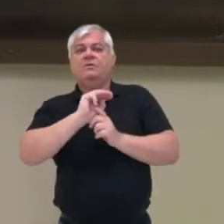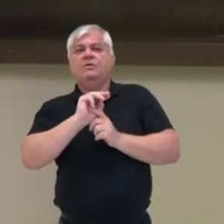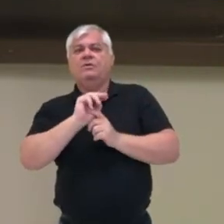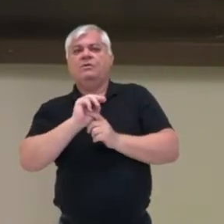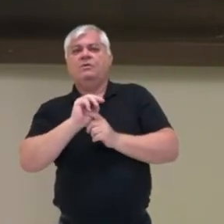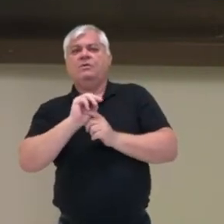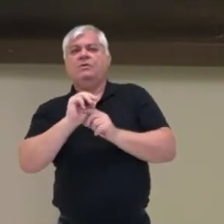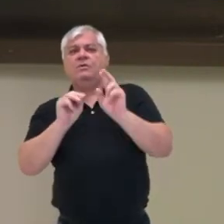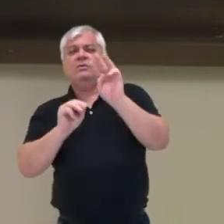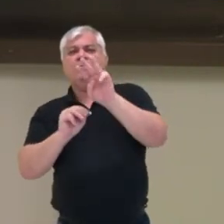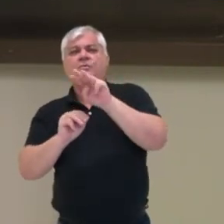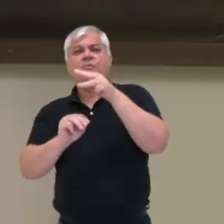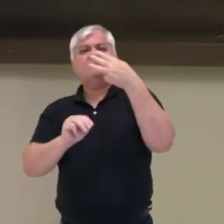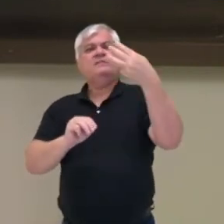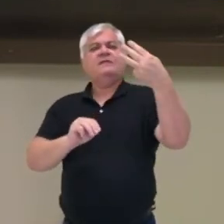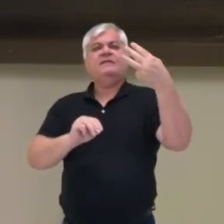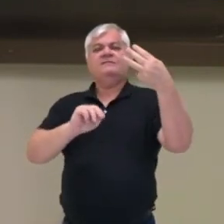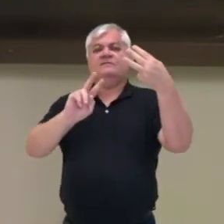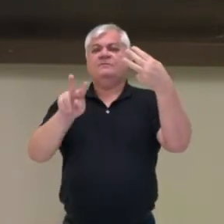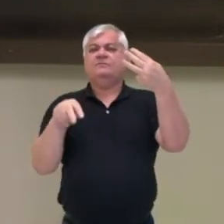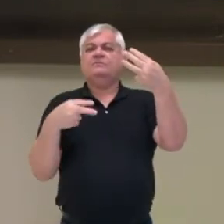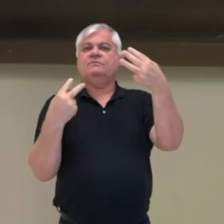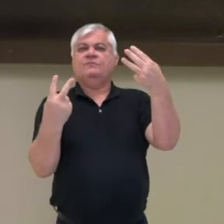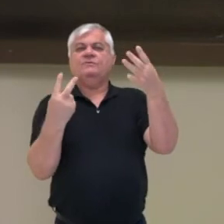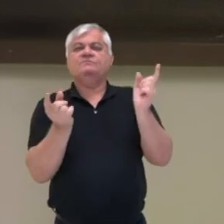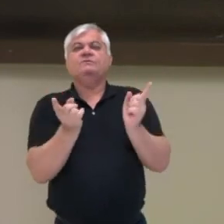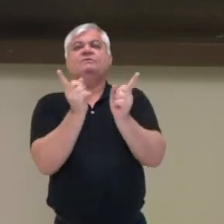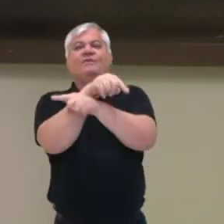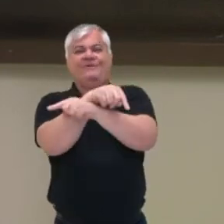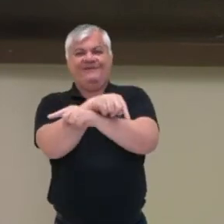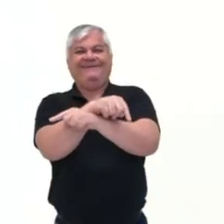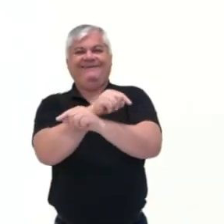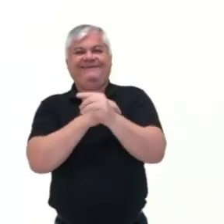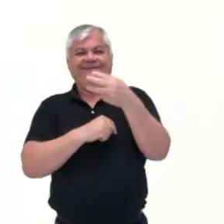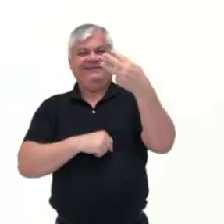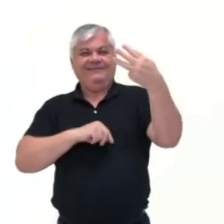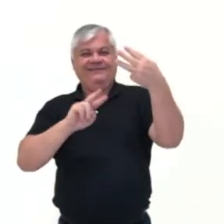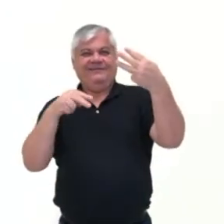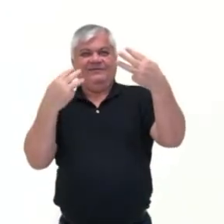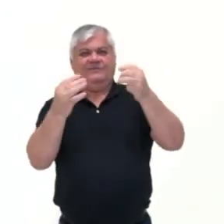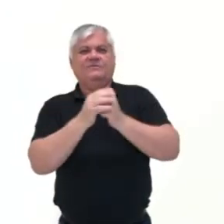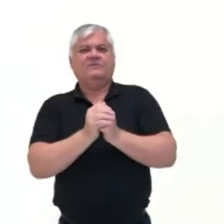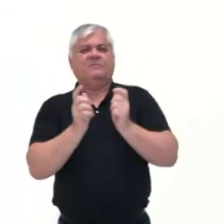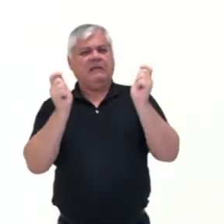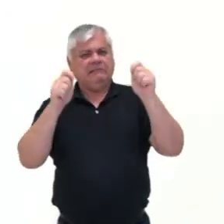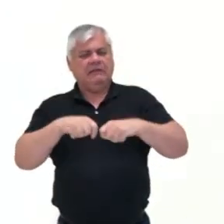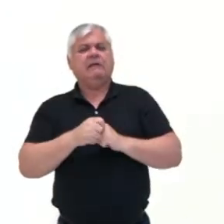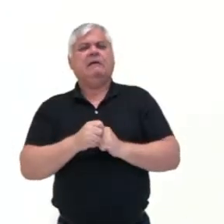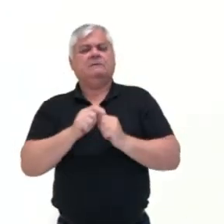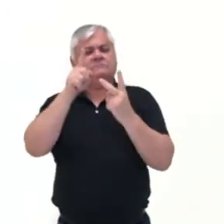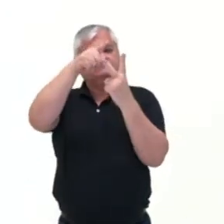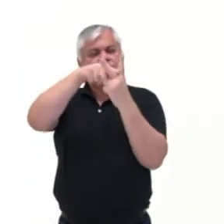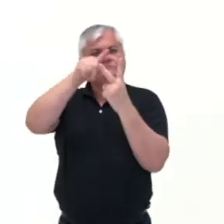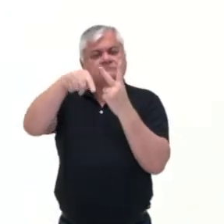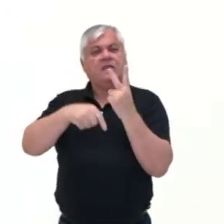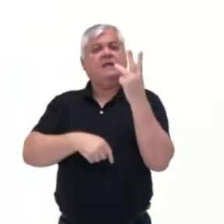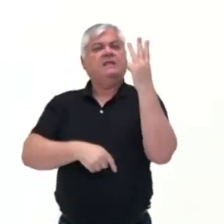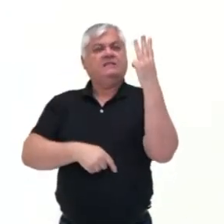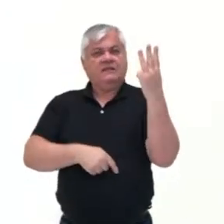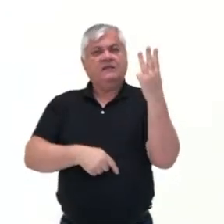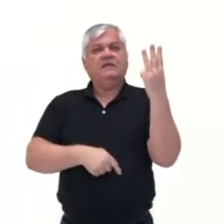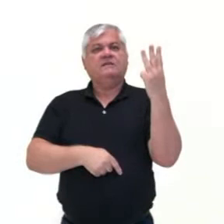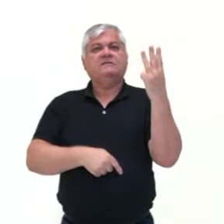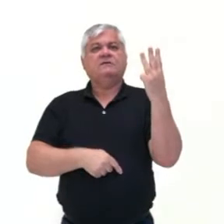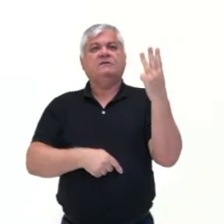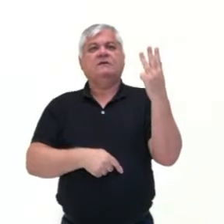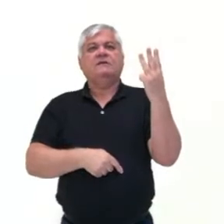expoente, enquanto que o denominador virou o índice. Vamos arrumar um pouquinho. Permanece o índice 3 e nós